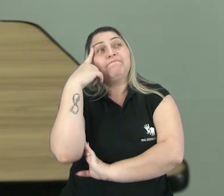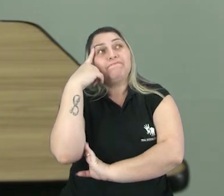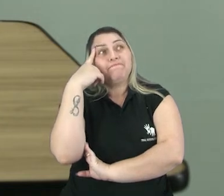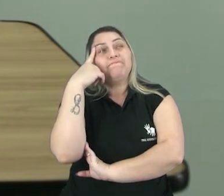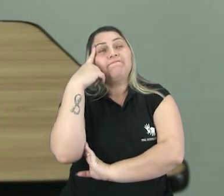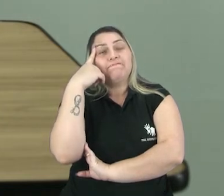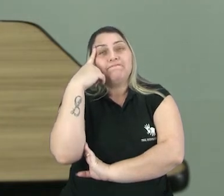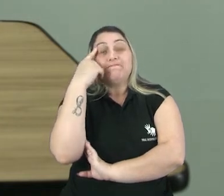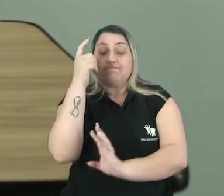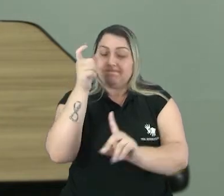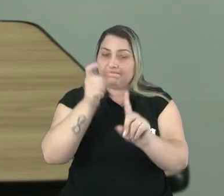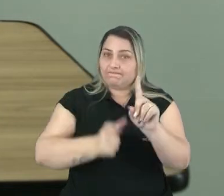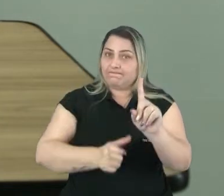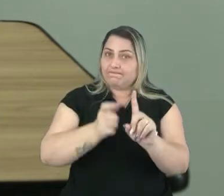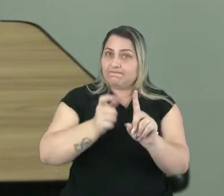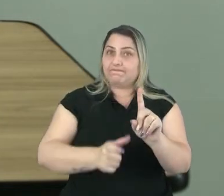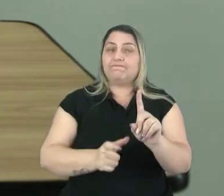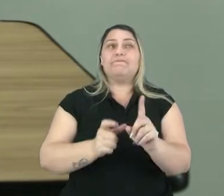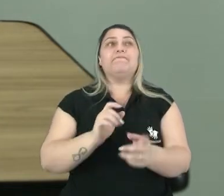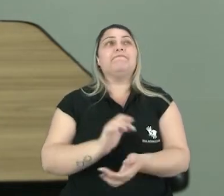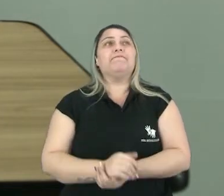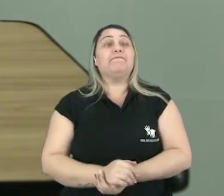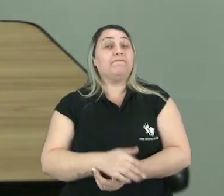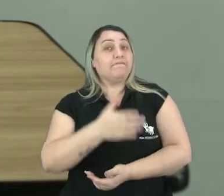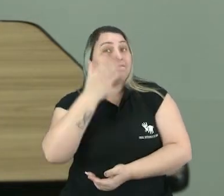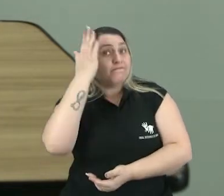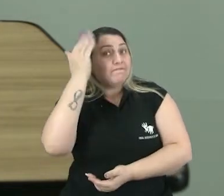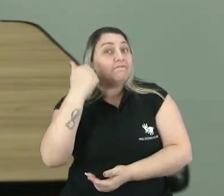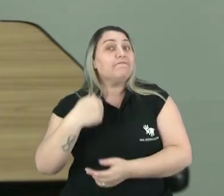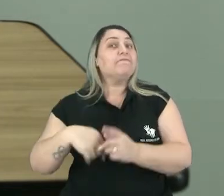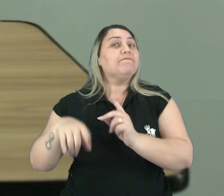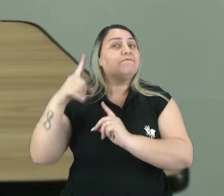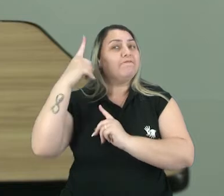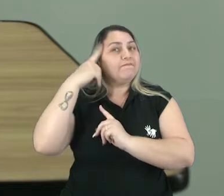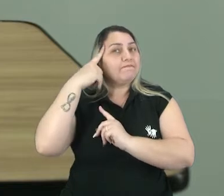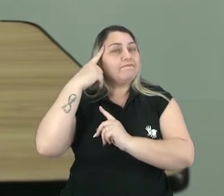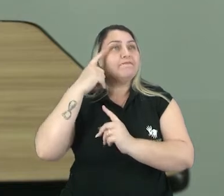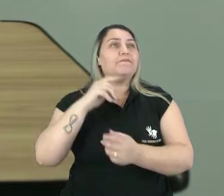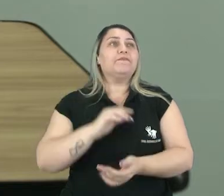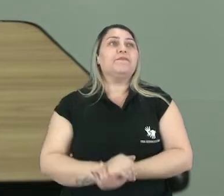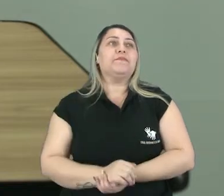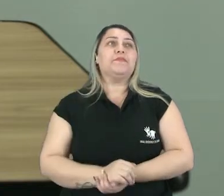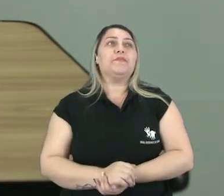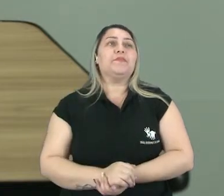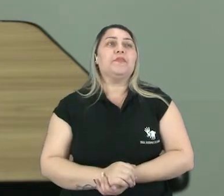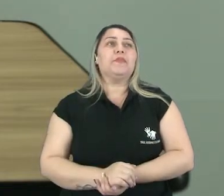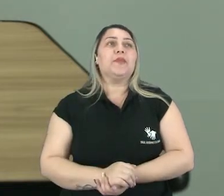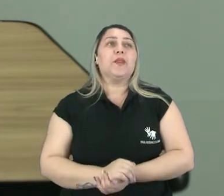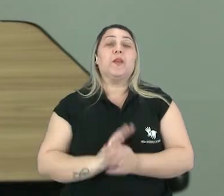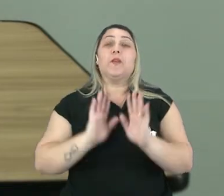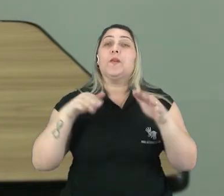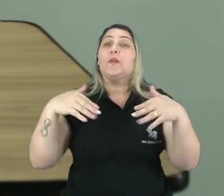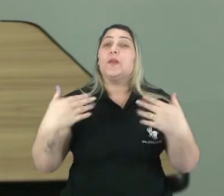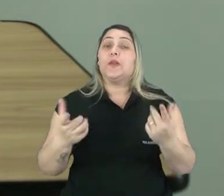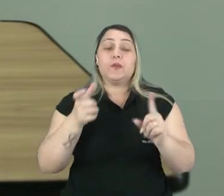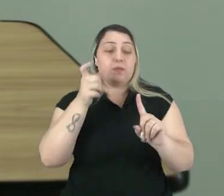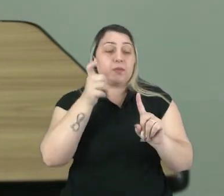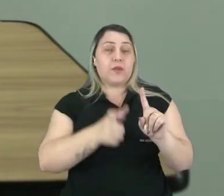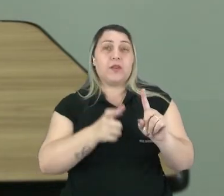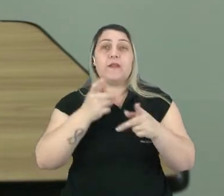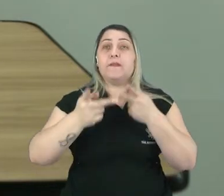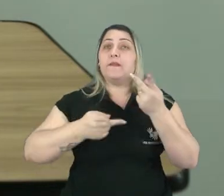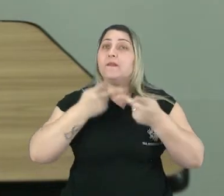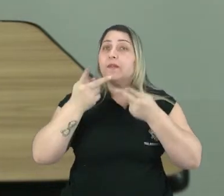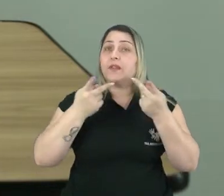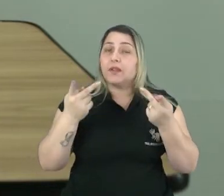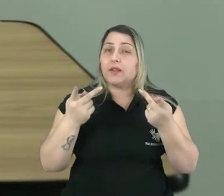pensamento do personagem. Assim, nós vamos identificar que ele está pensando. E este é quando o personagem está